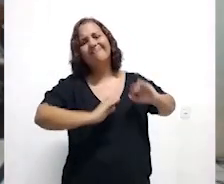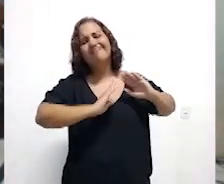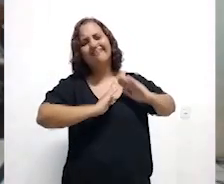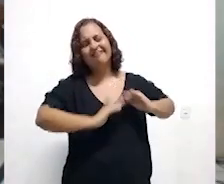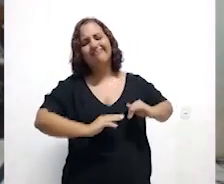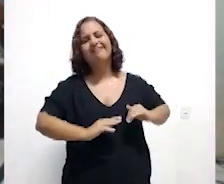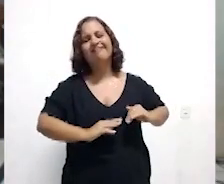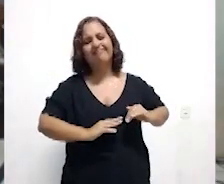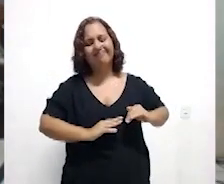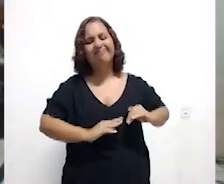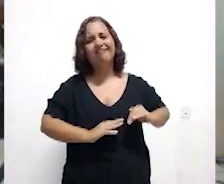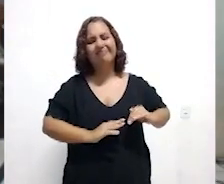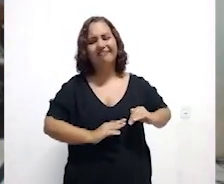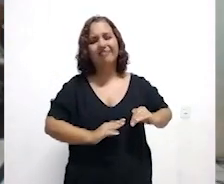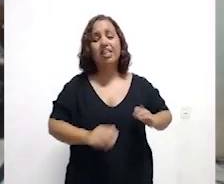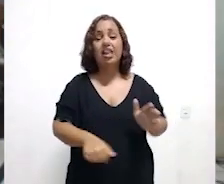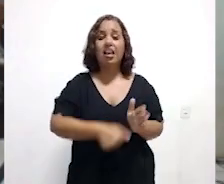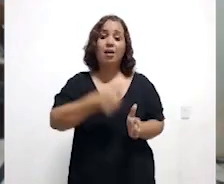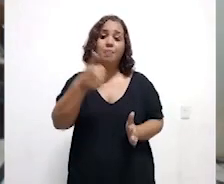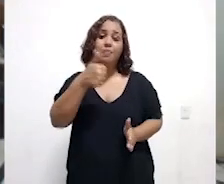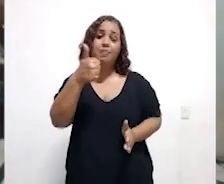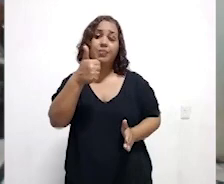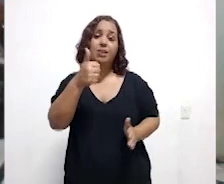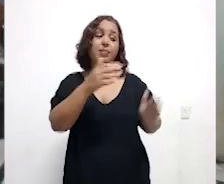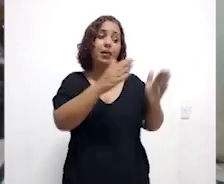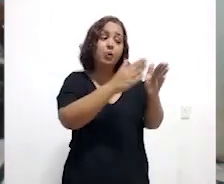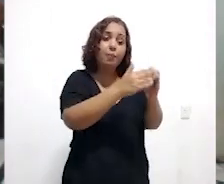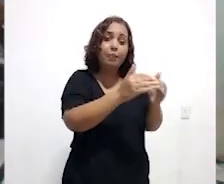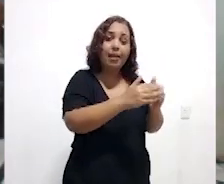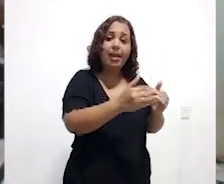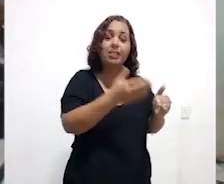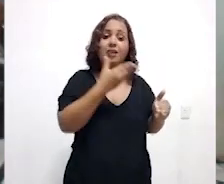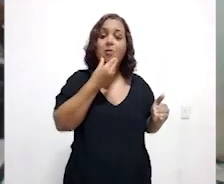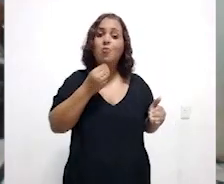que primeiro pede pelo menino